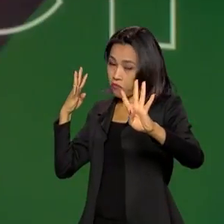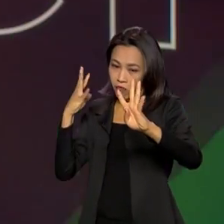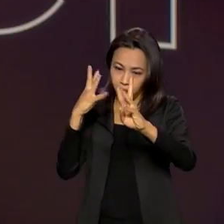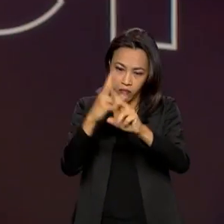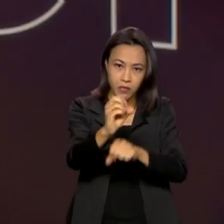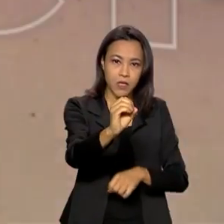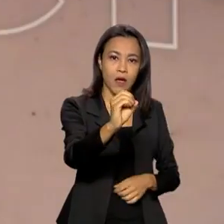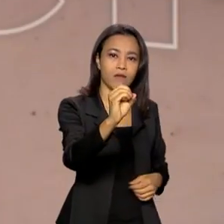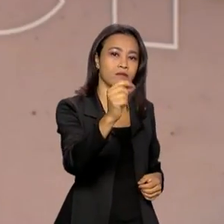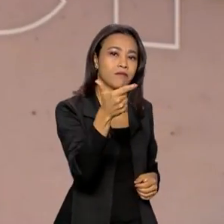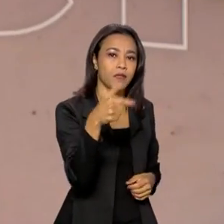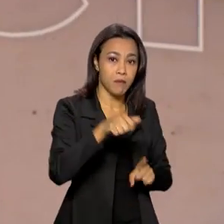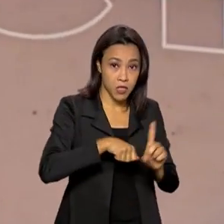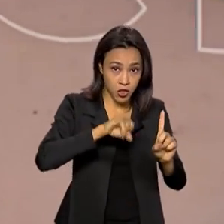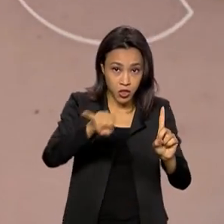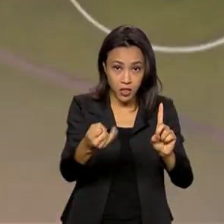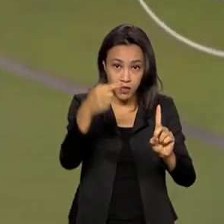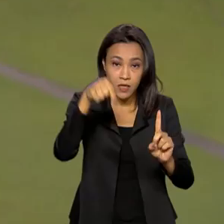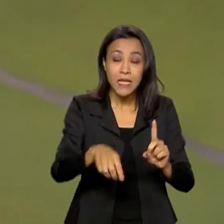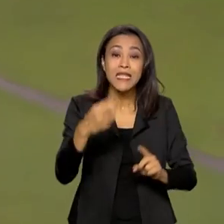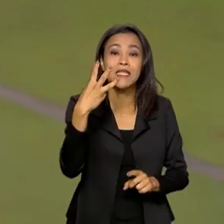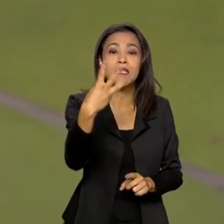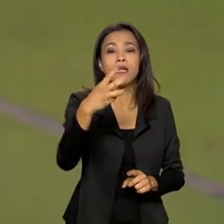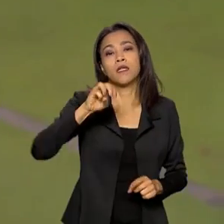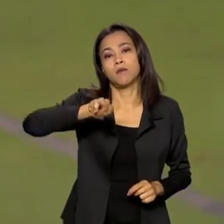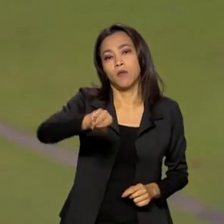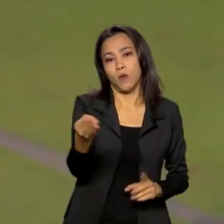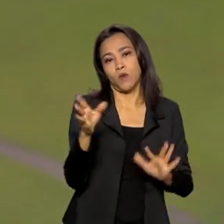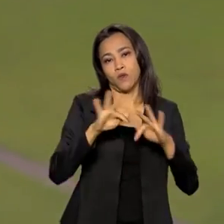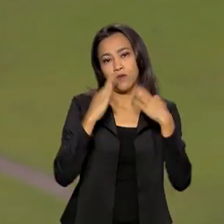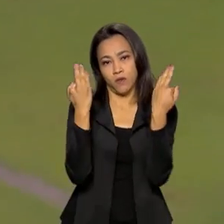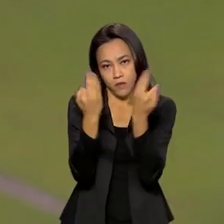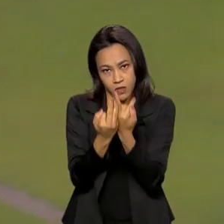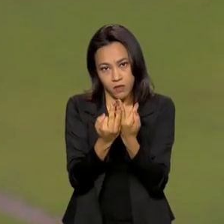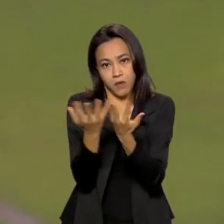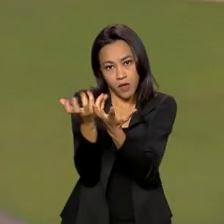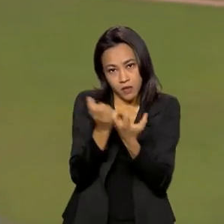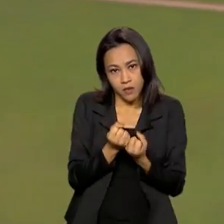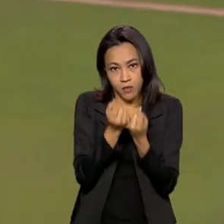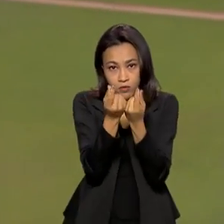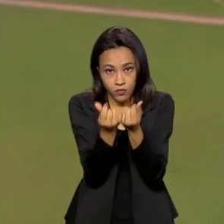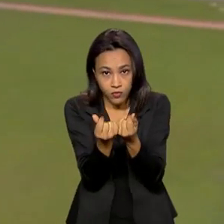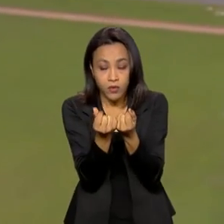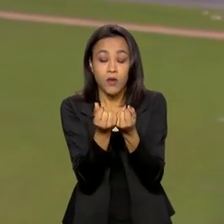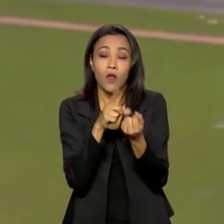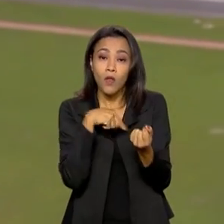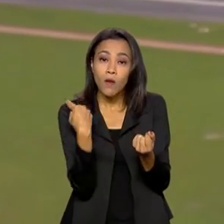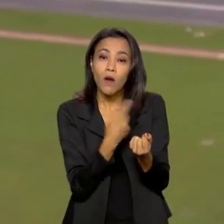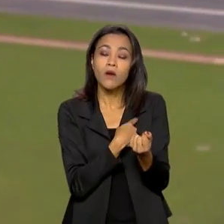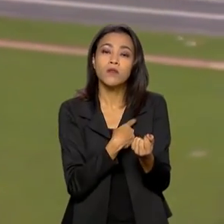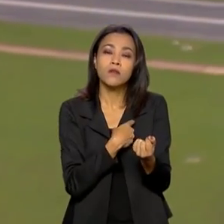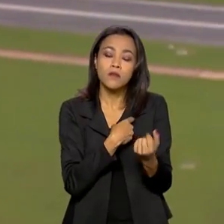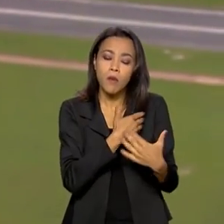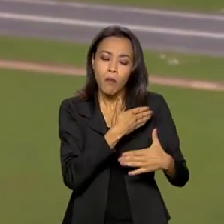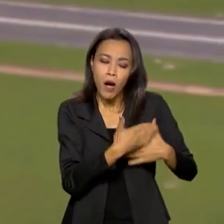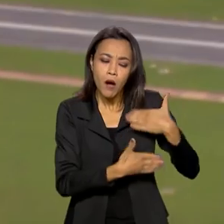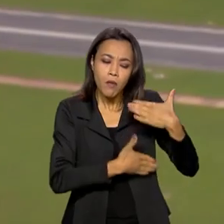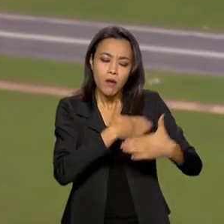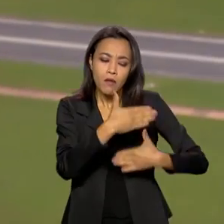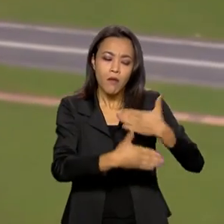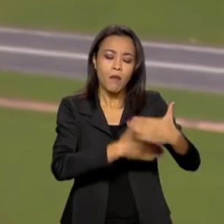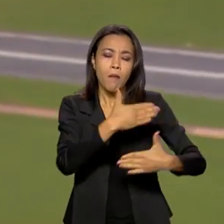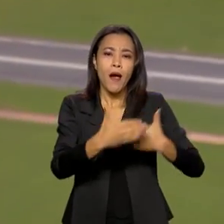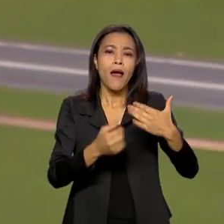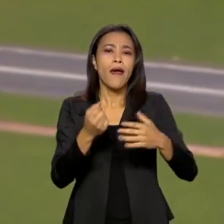ano colocamos mais de 3 milhões de famílias como novas beneficiárias e estamos fazendo esse processo que é conhecido como